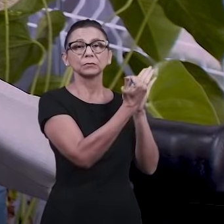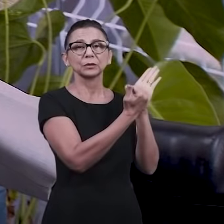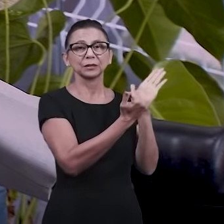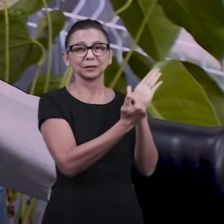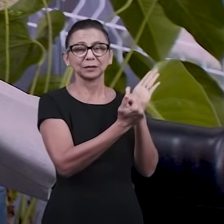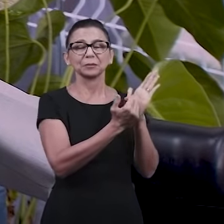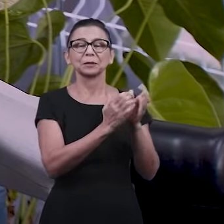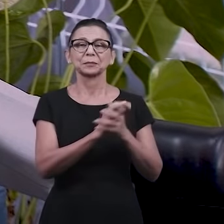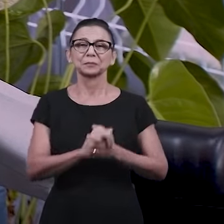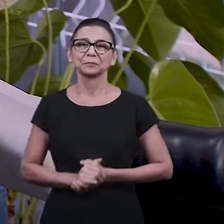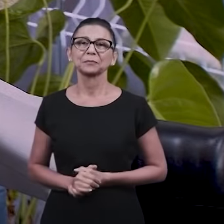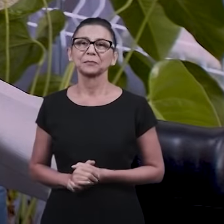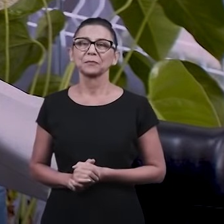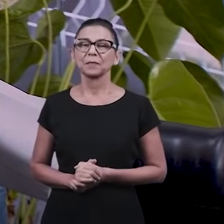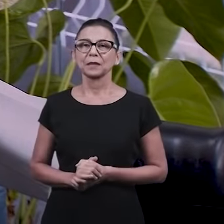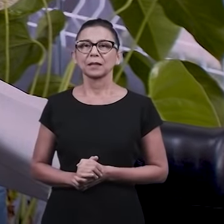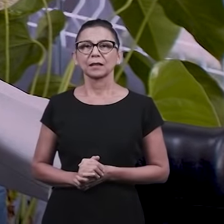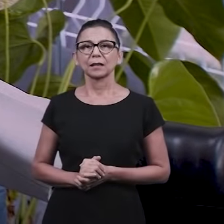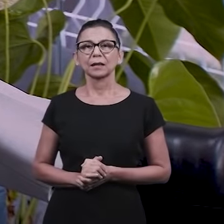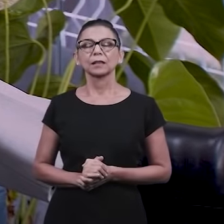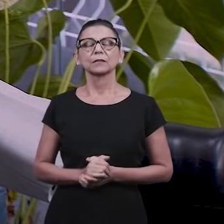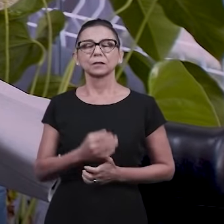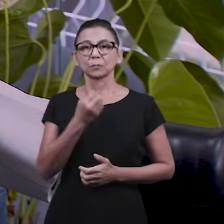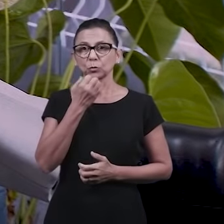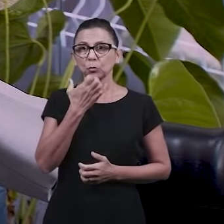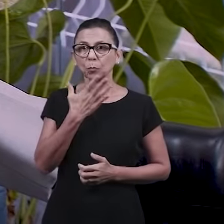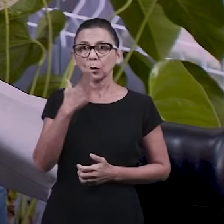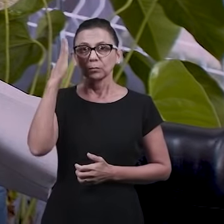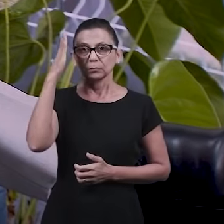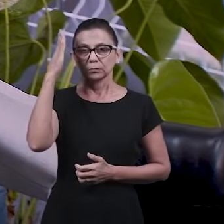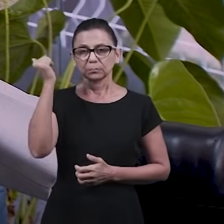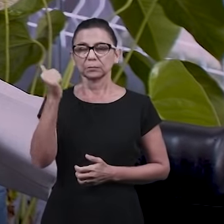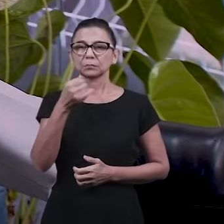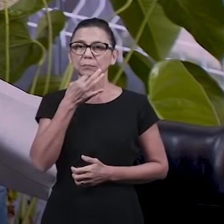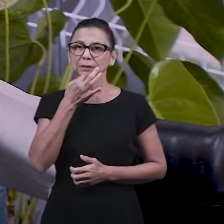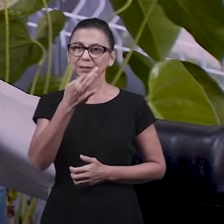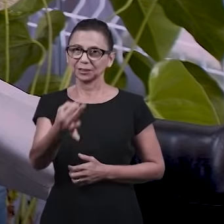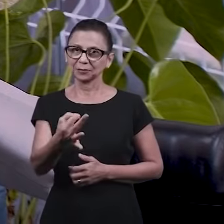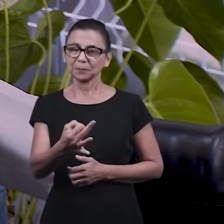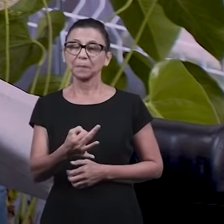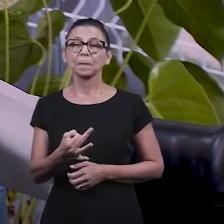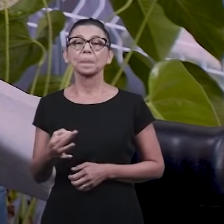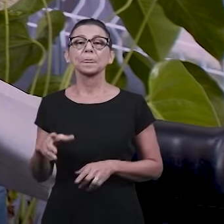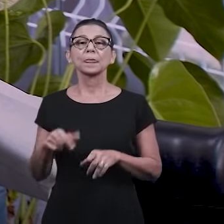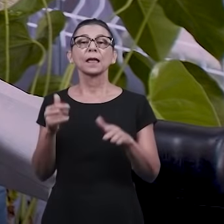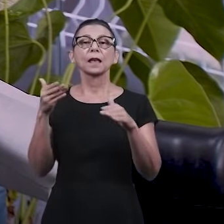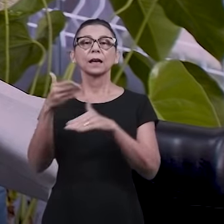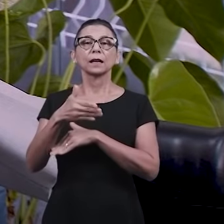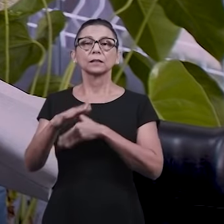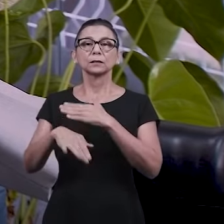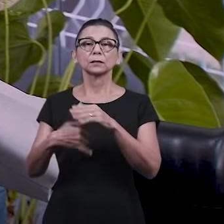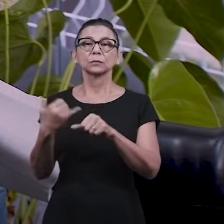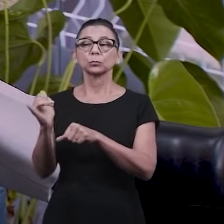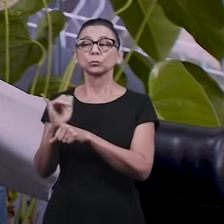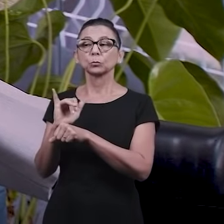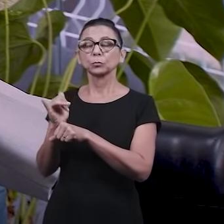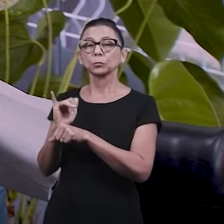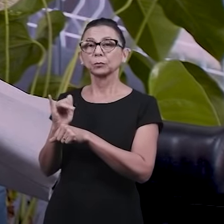os nossos apresentadores. Será muito bom saber a sua opinião. Acesse também o canal da Igreja Cristã Maranata no